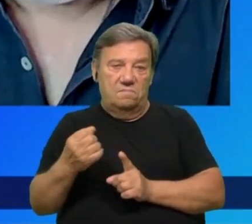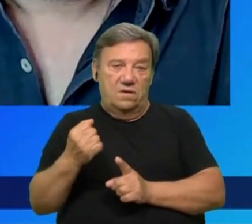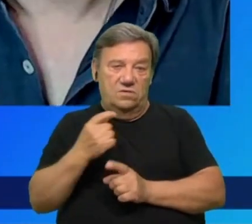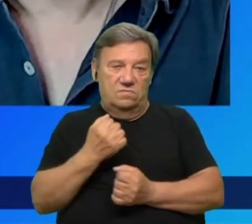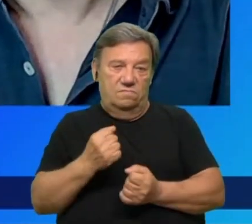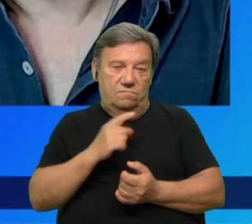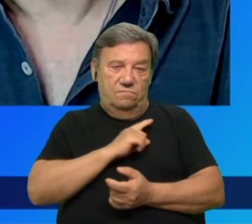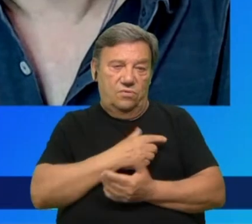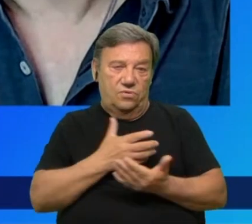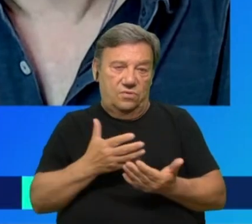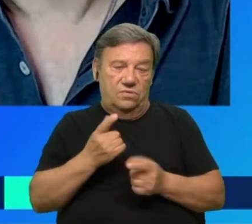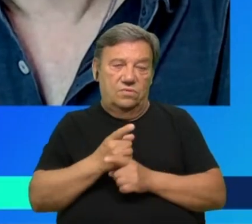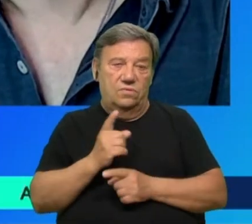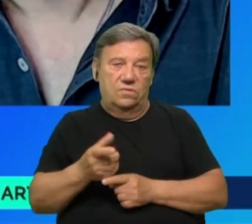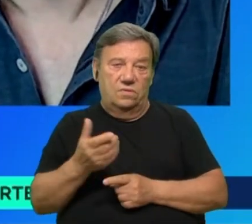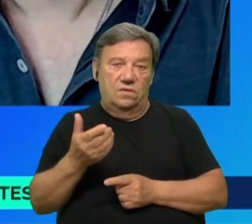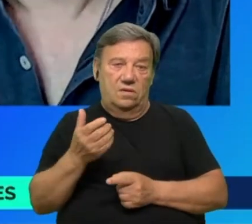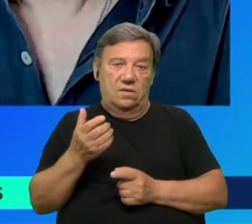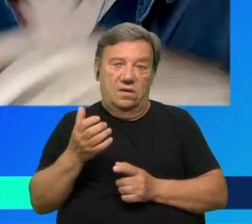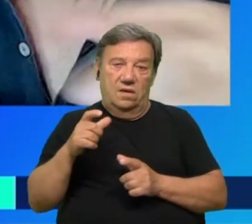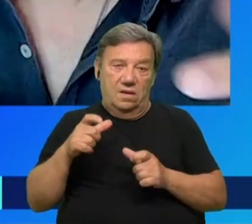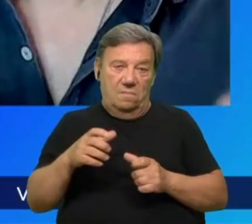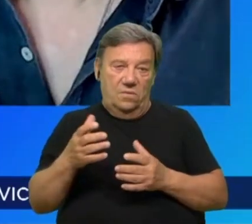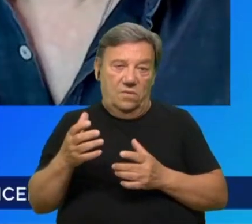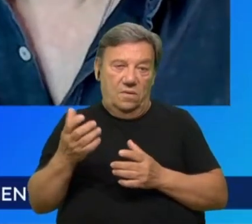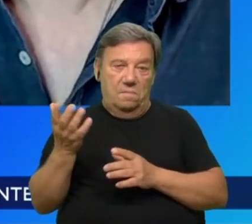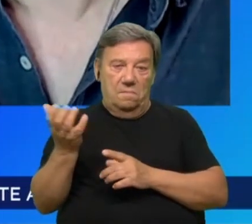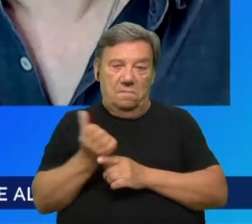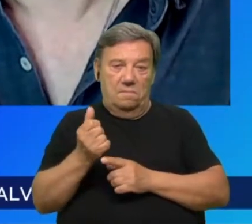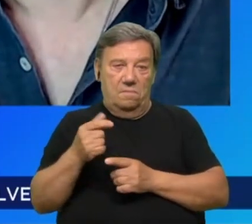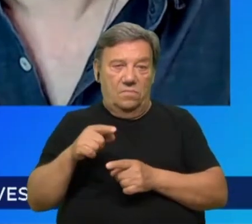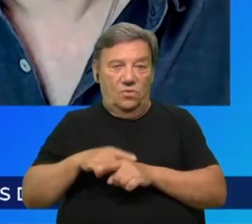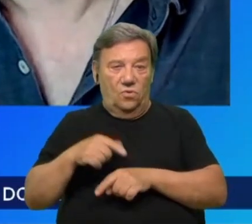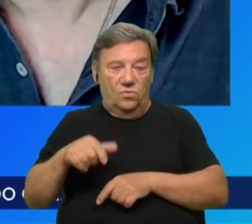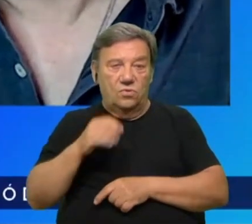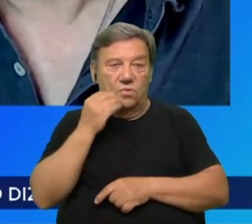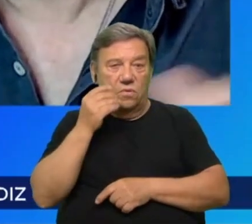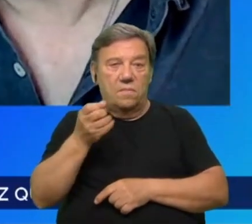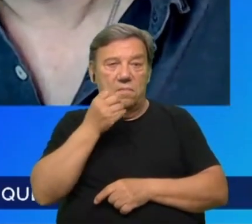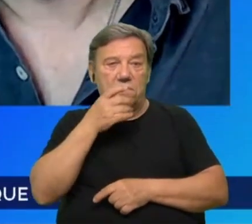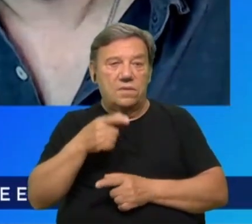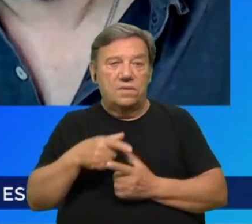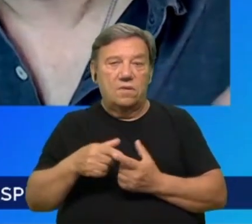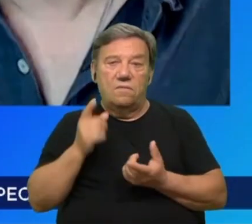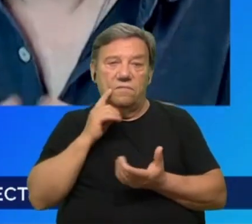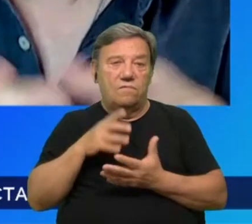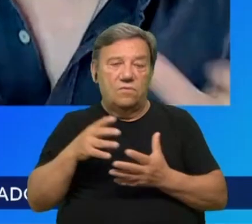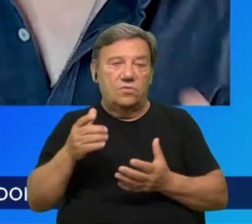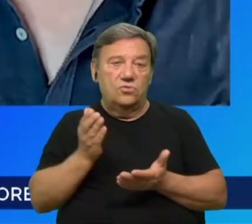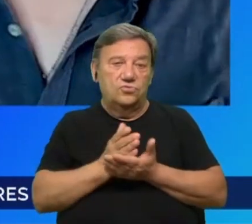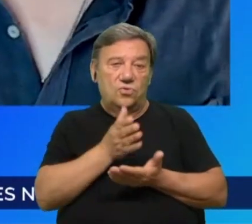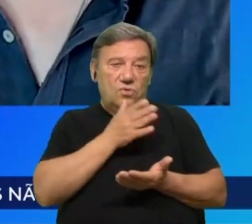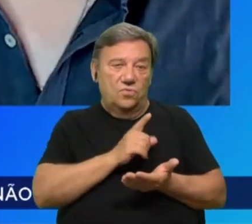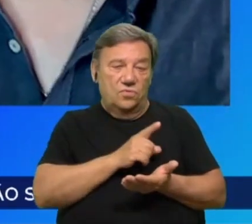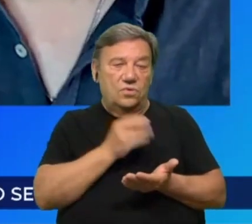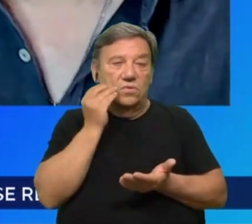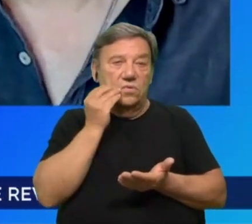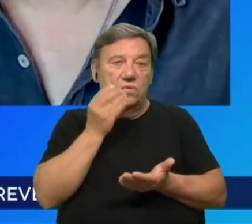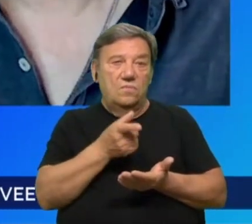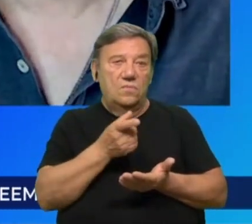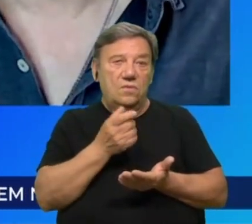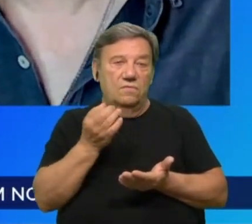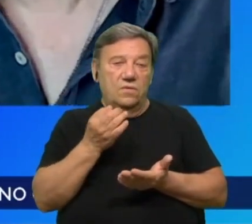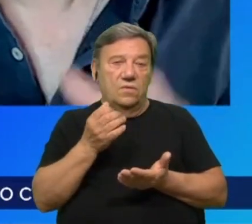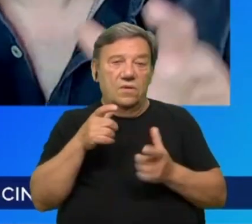poderoso do que o campo magnético que tem hoje. Como é que Júpiter perdeu esta massa? O estudo não diz isso. Como é que o